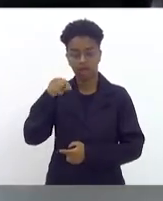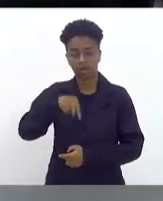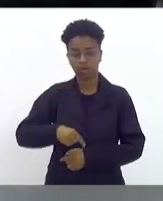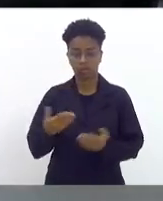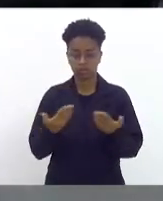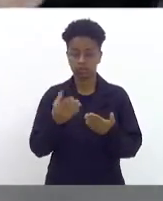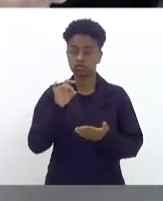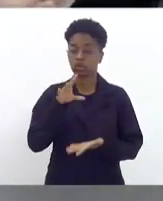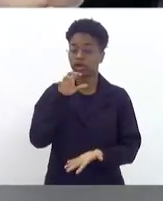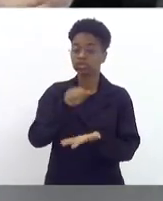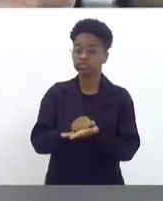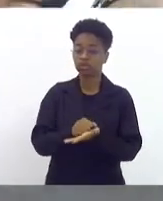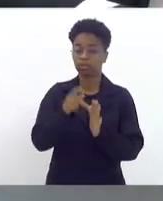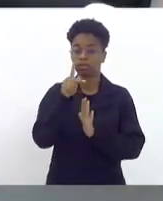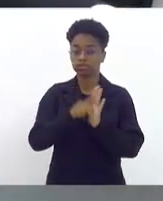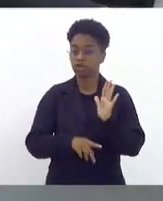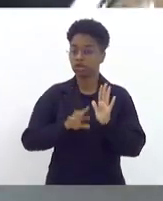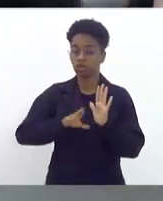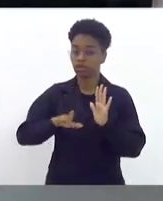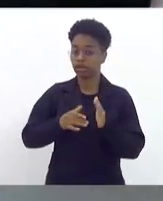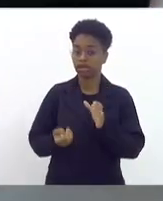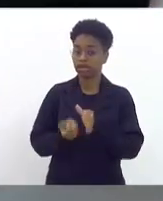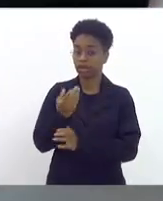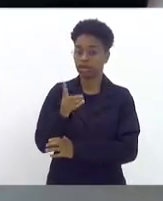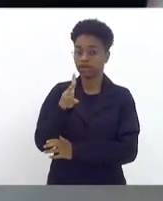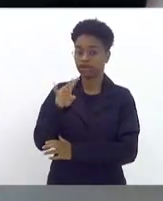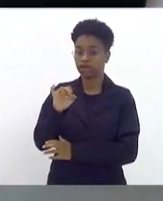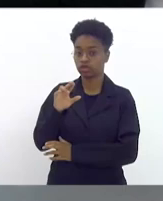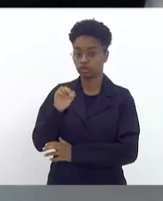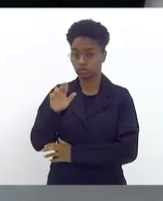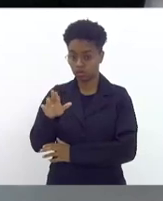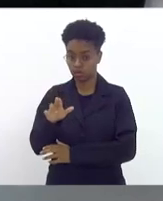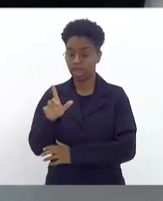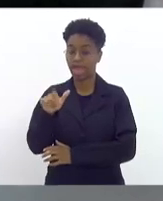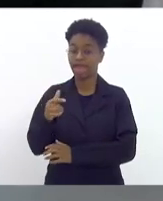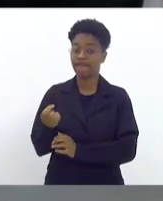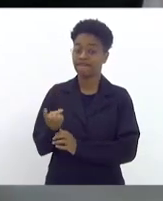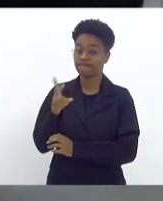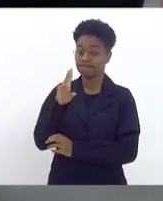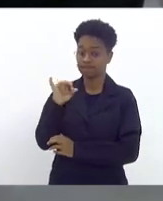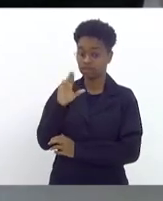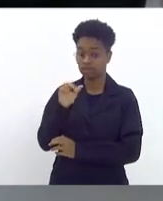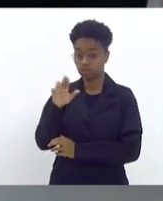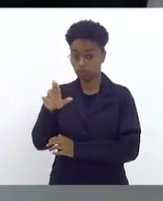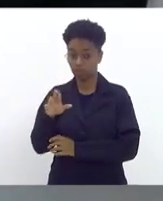só para registrar que o projeto não é de autoria do vetor Júnior de autoria do deputado Júnior